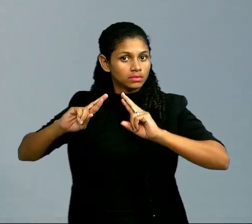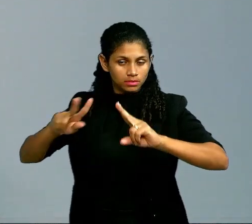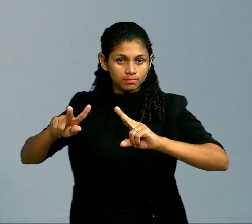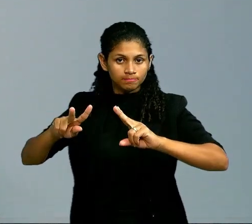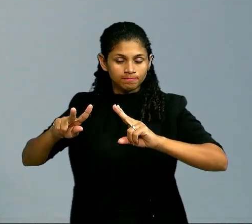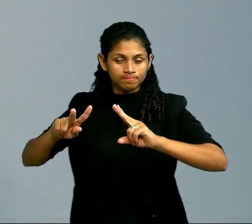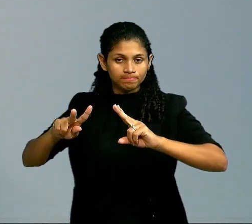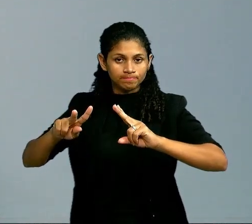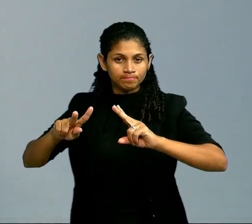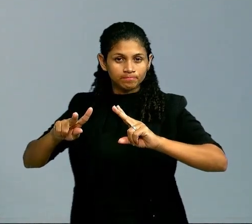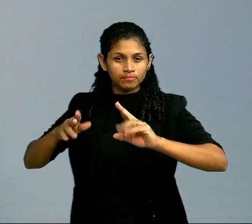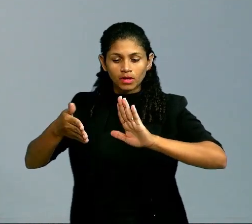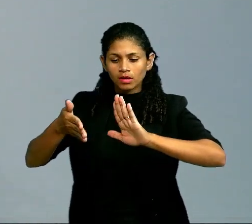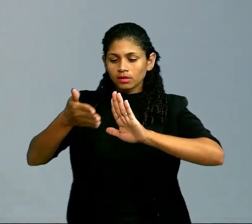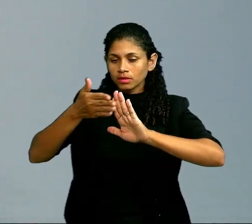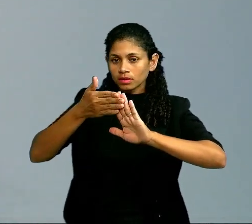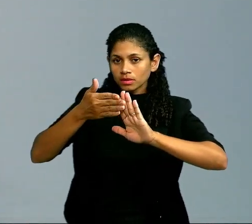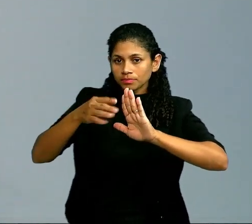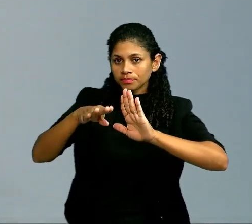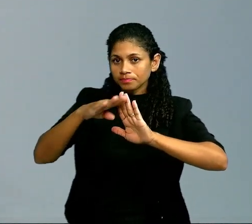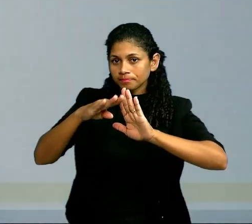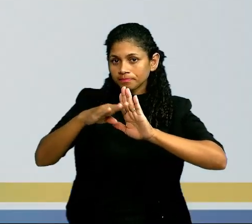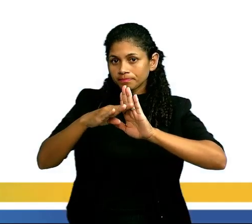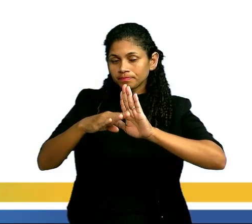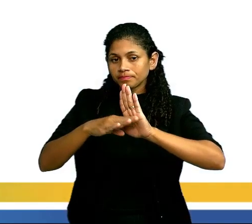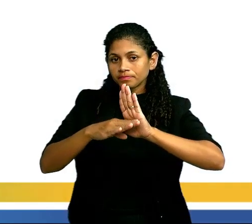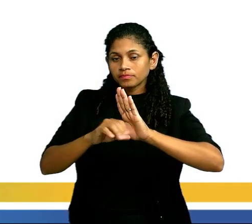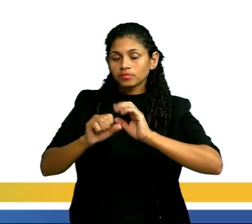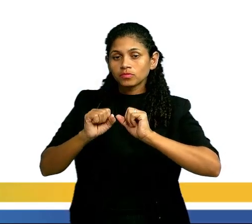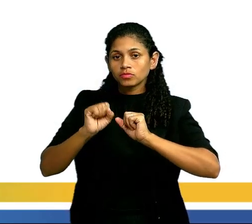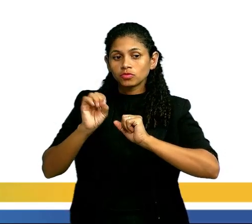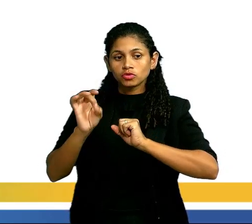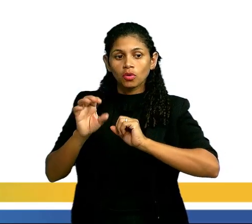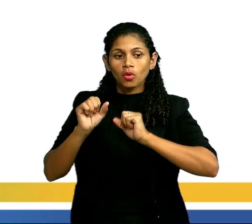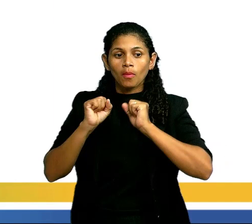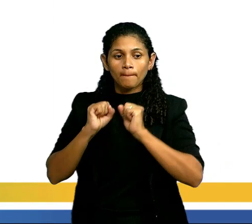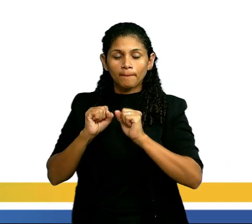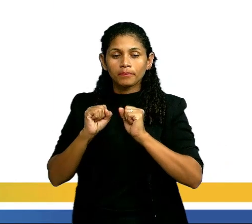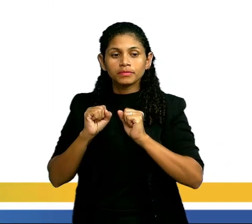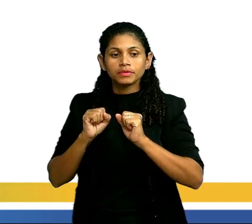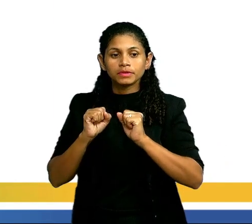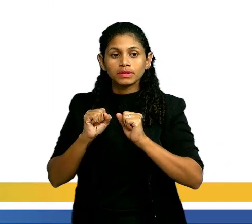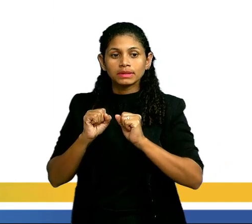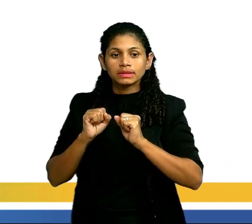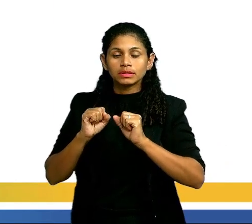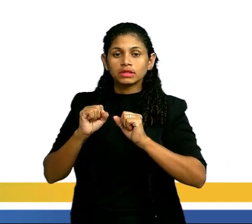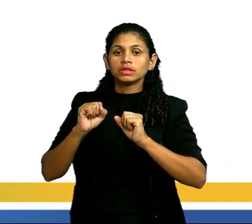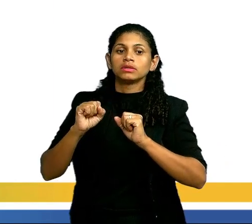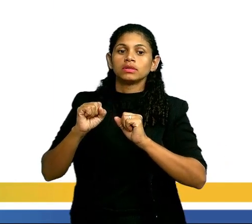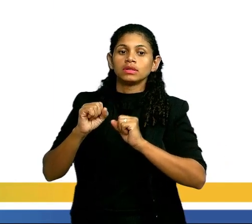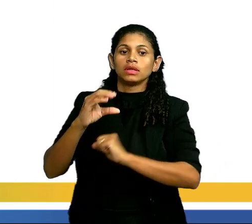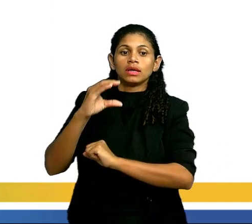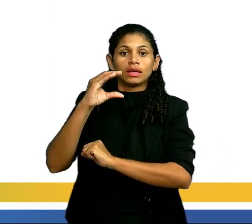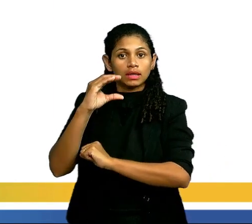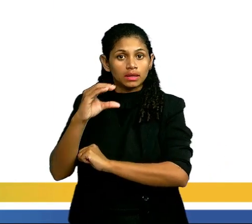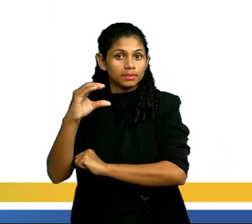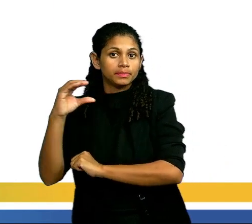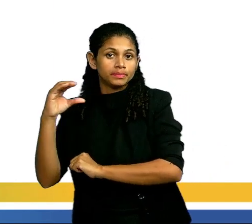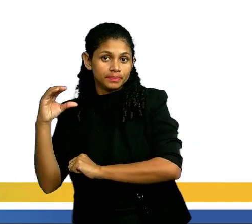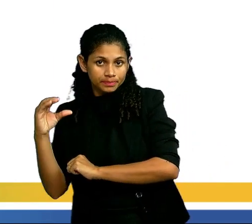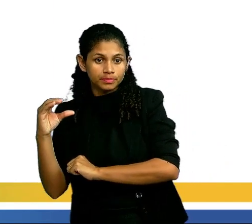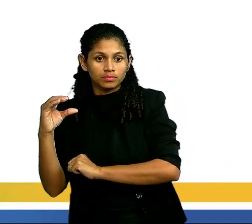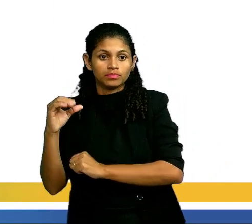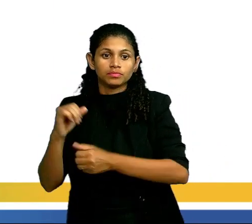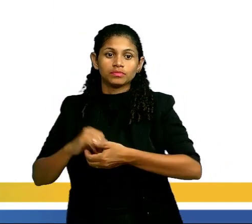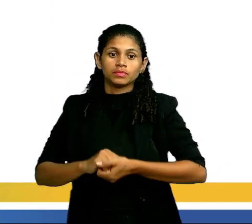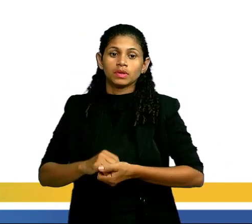Então, a classificação do carbono, ela só pode ser feita de carbono para carbono, perfeito? Então, um carbono primário se liga somente com